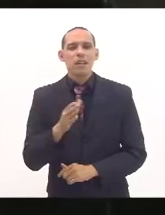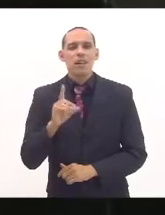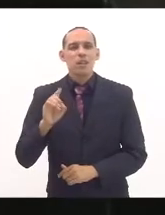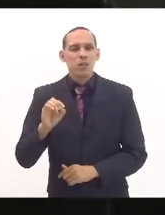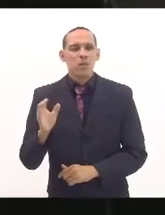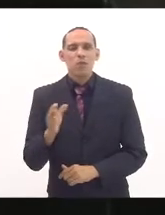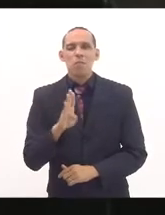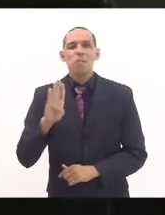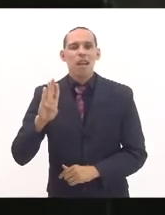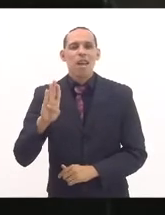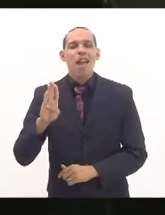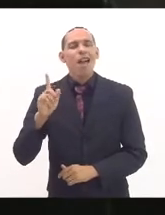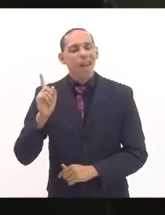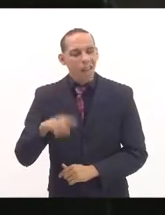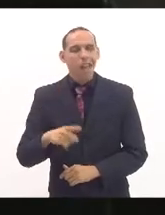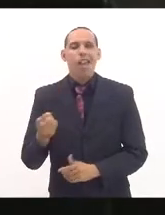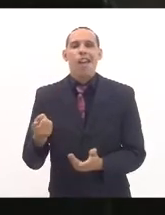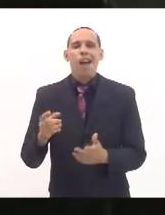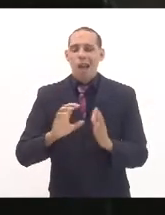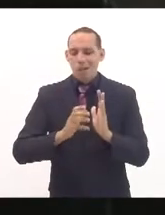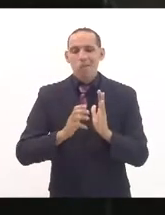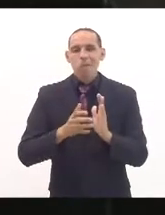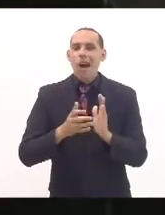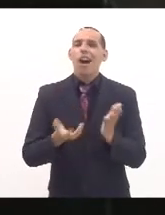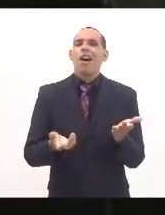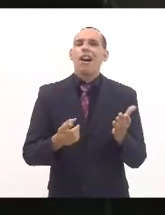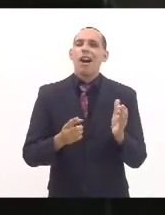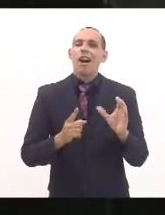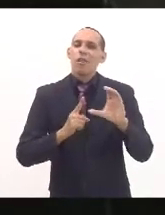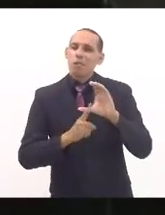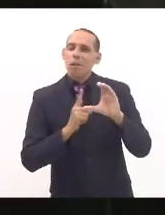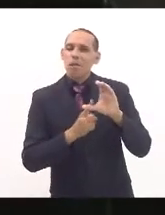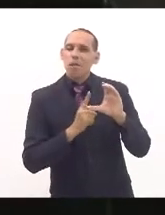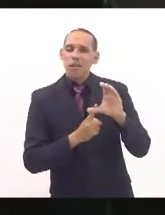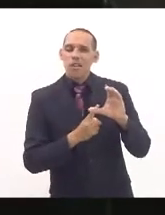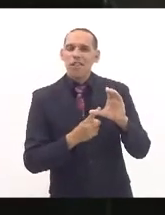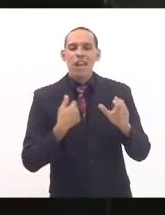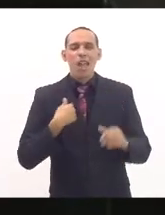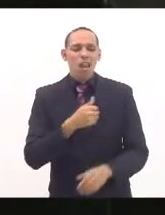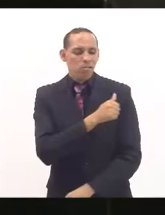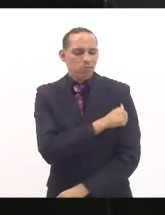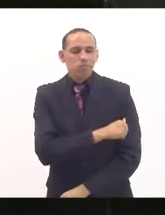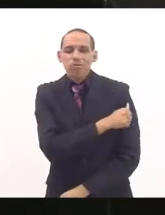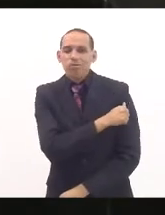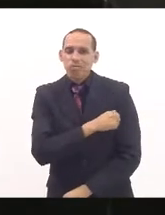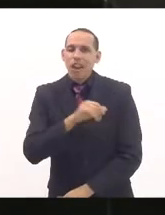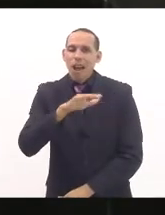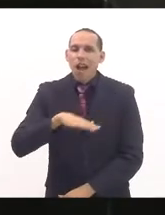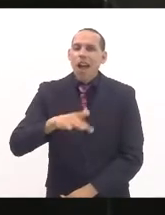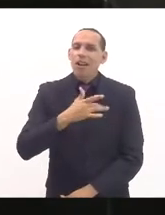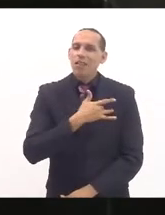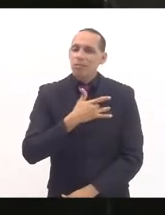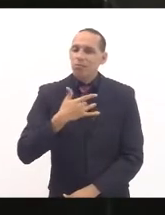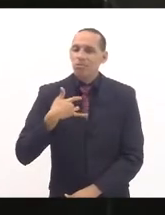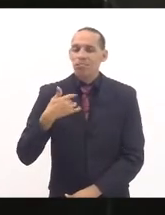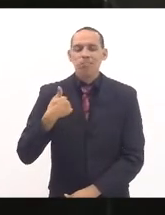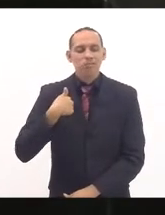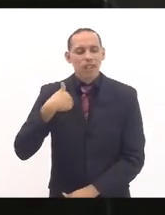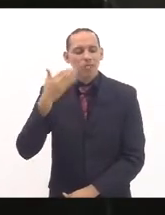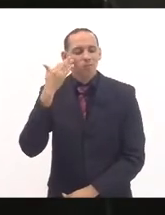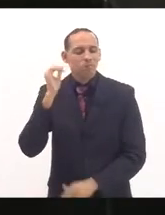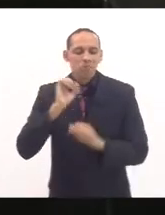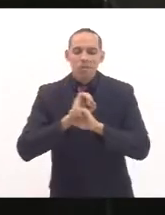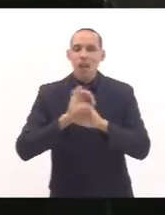partido comunista. Sou enfermeira da área da saúde e entendo muito